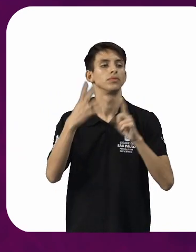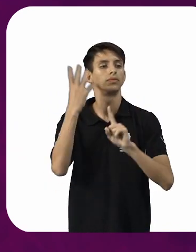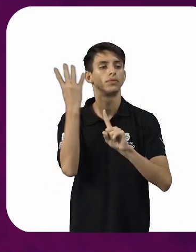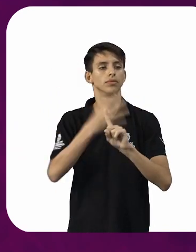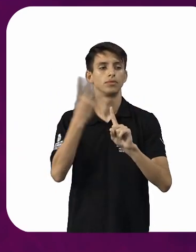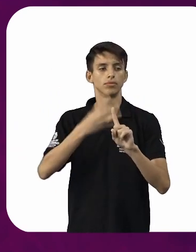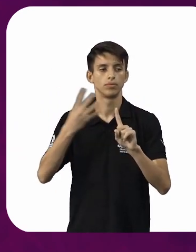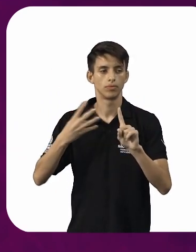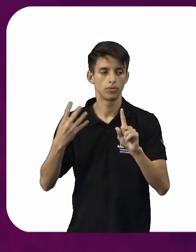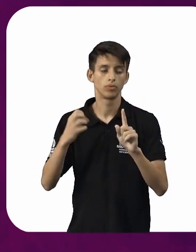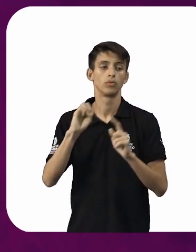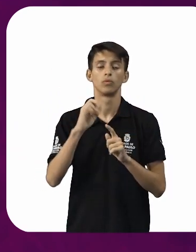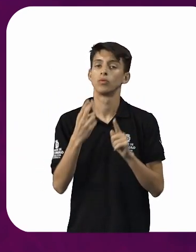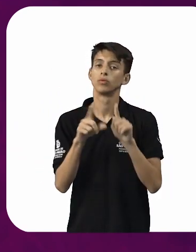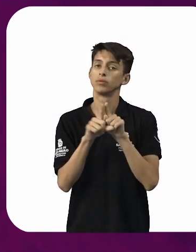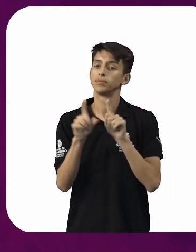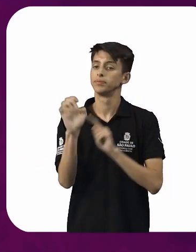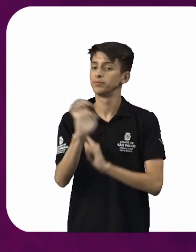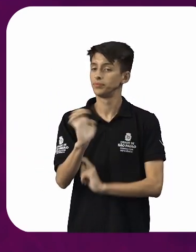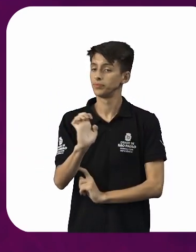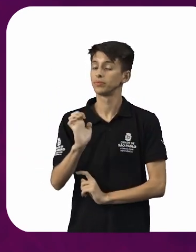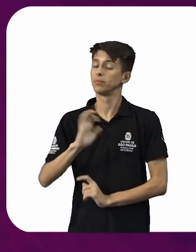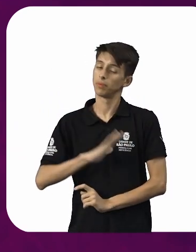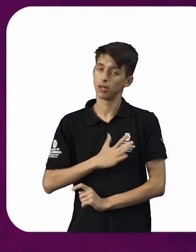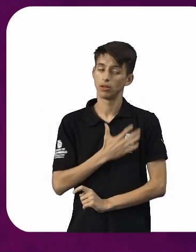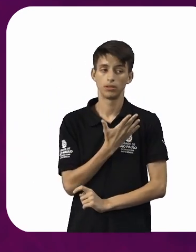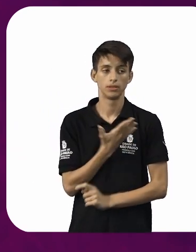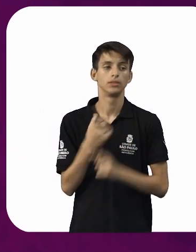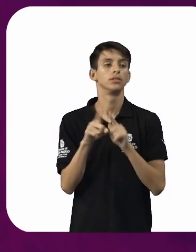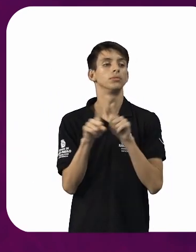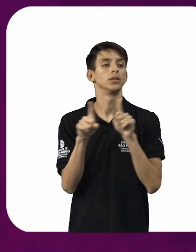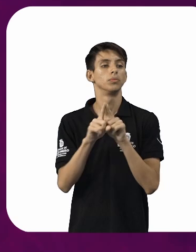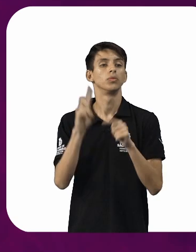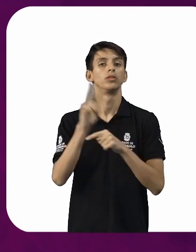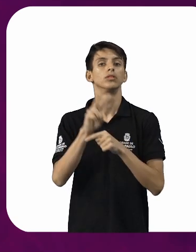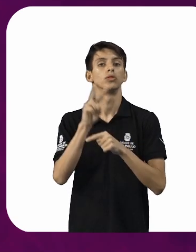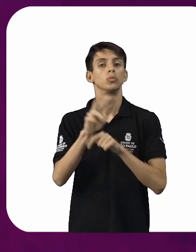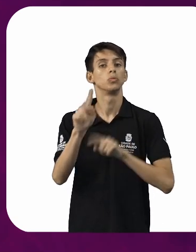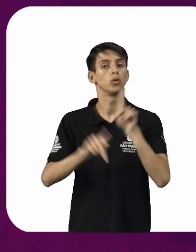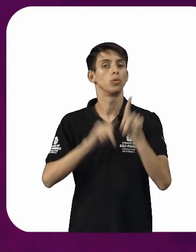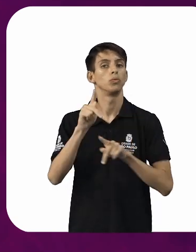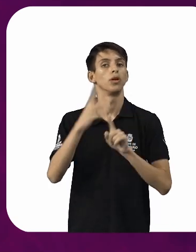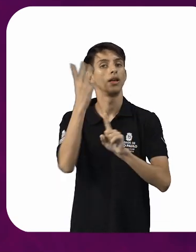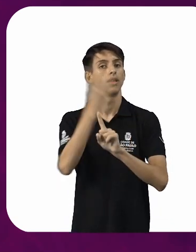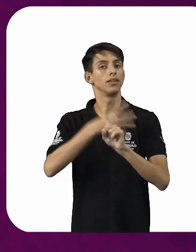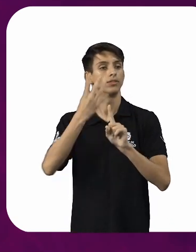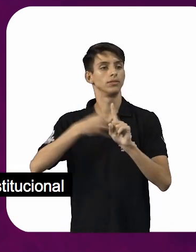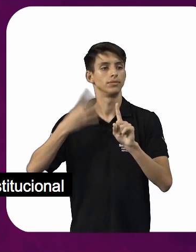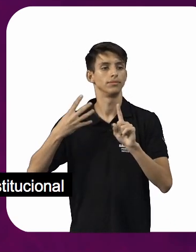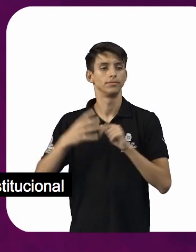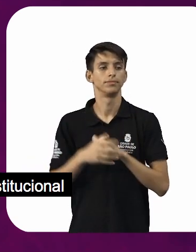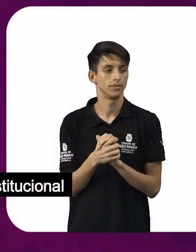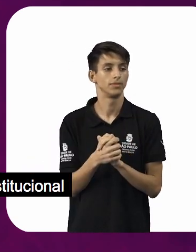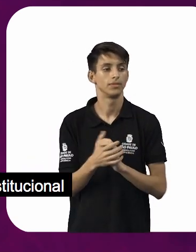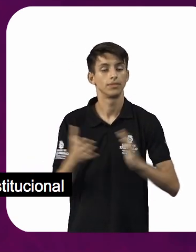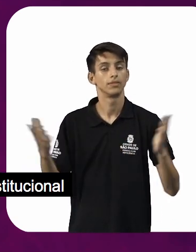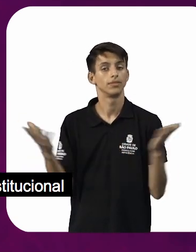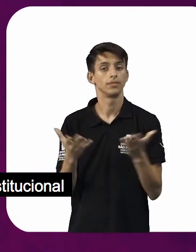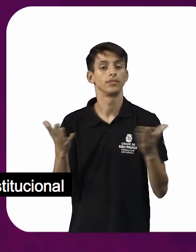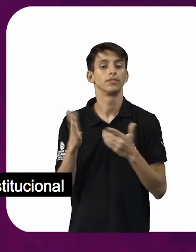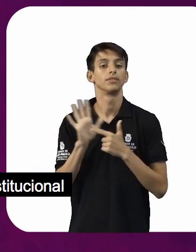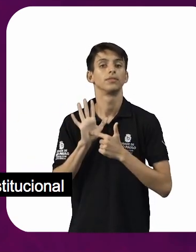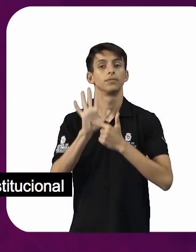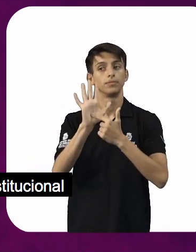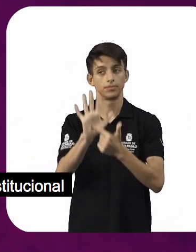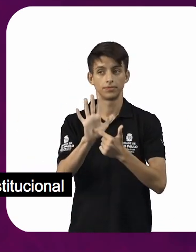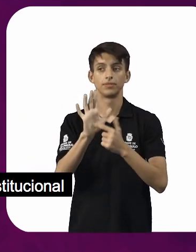ou da homotransfobia e da proteção dos direitos da população LGBTI+, no Brasil. Perfeito. E agora, Marcelo